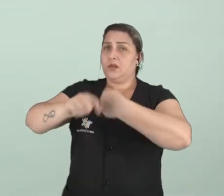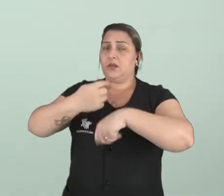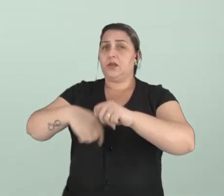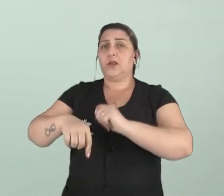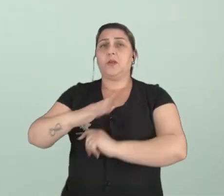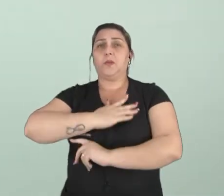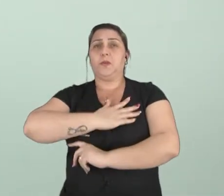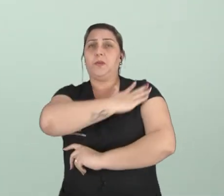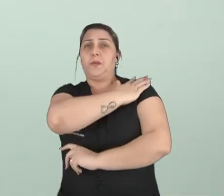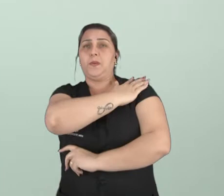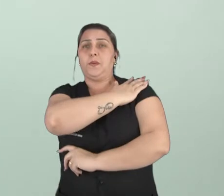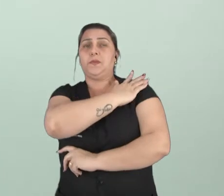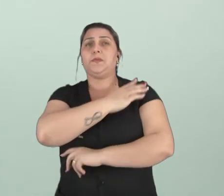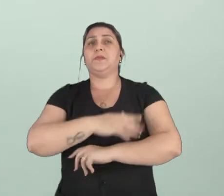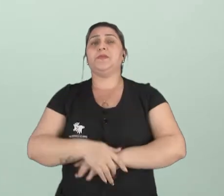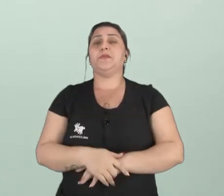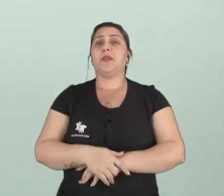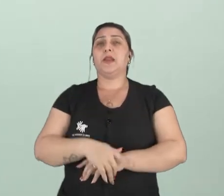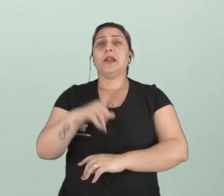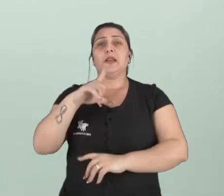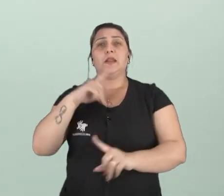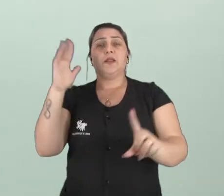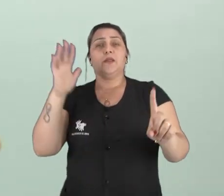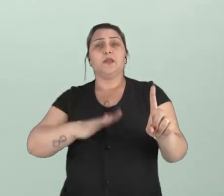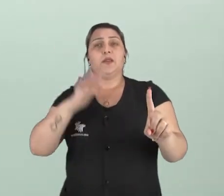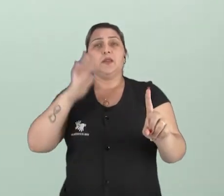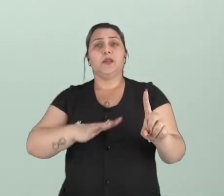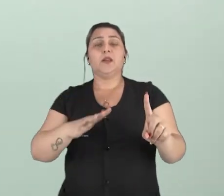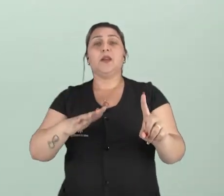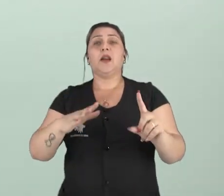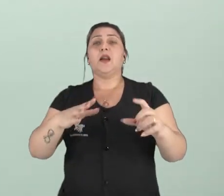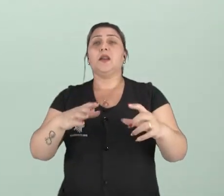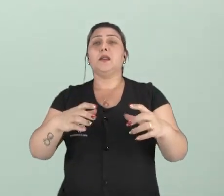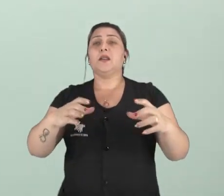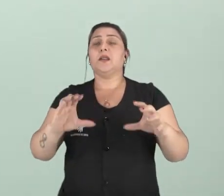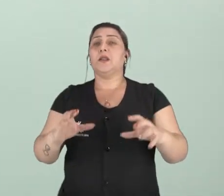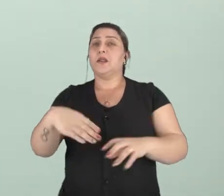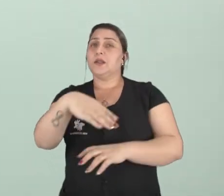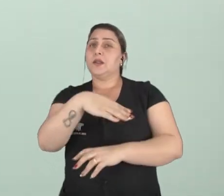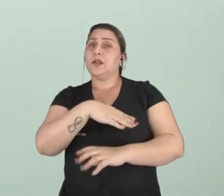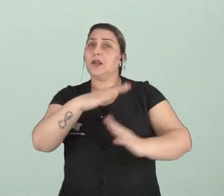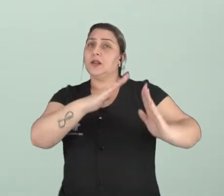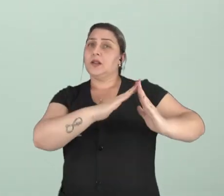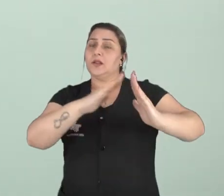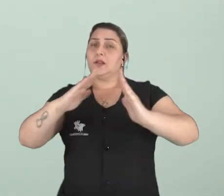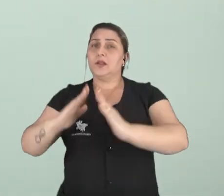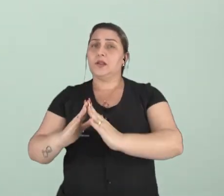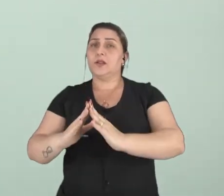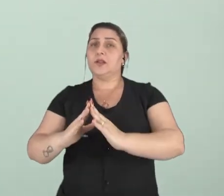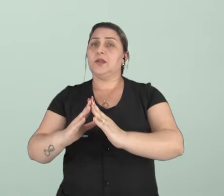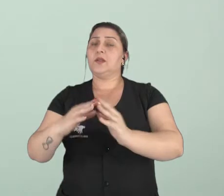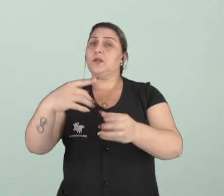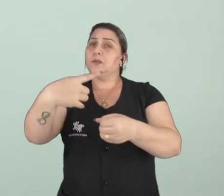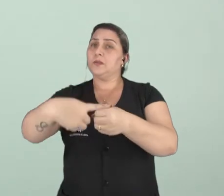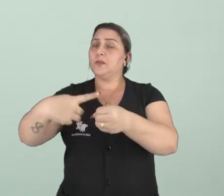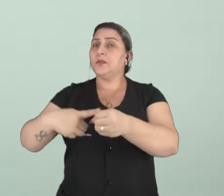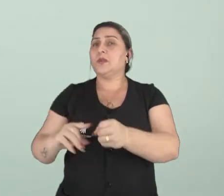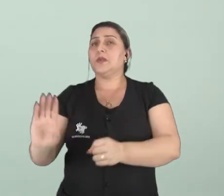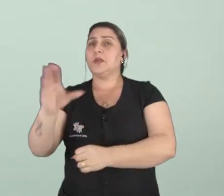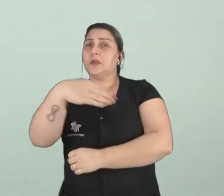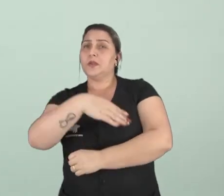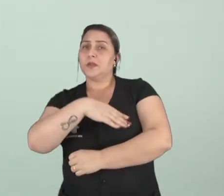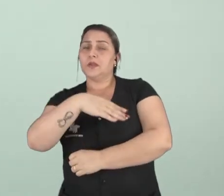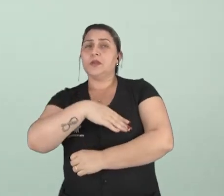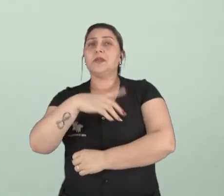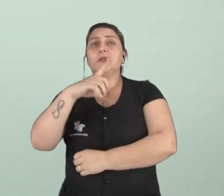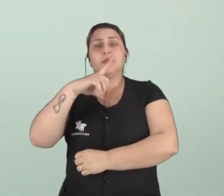esse coronel, ele vai ter influência nas vilas vizinhas, nas cidades, né?